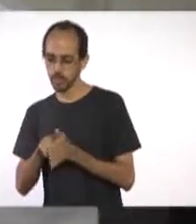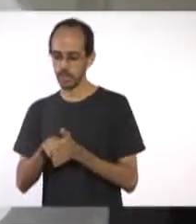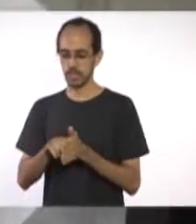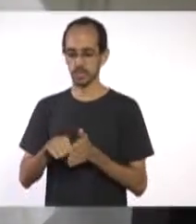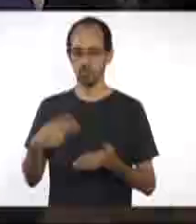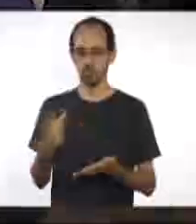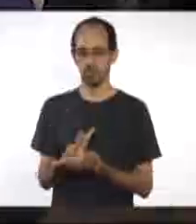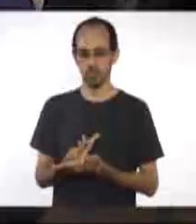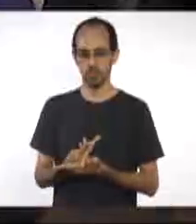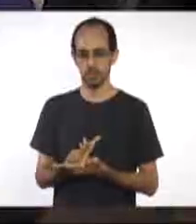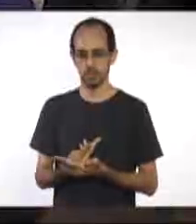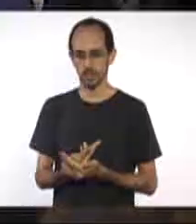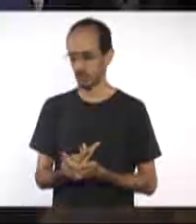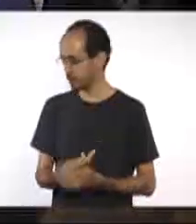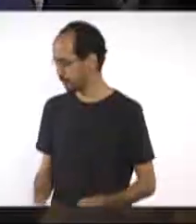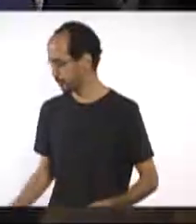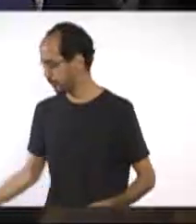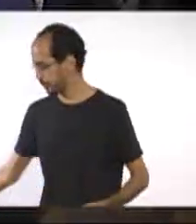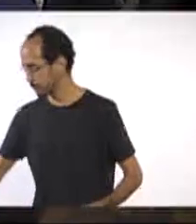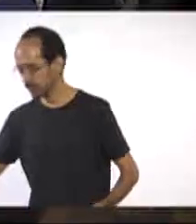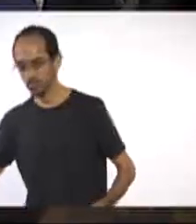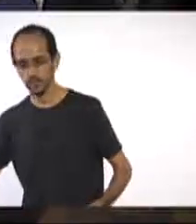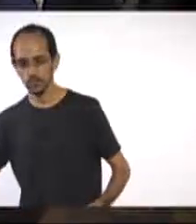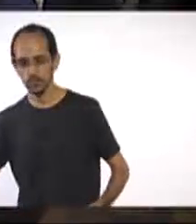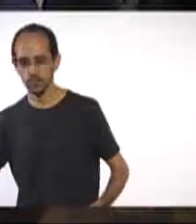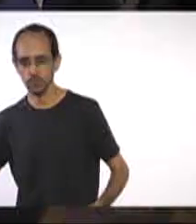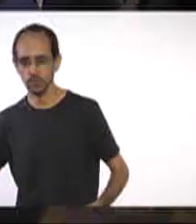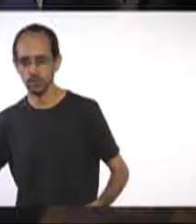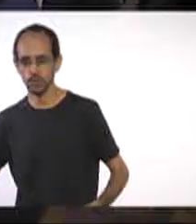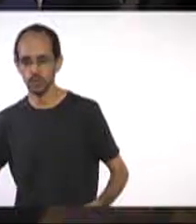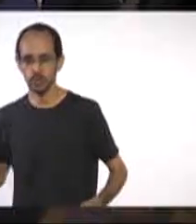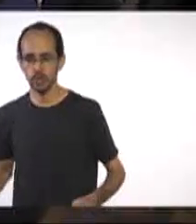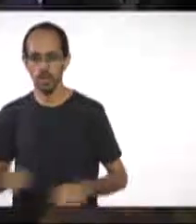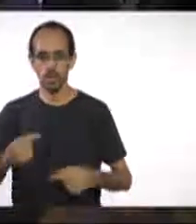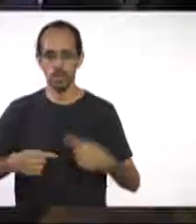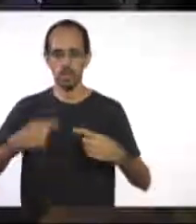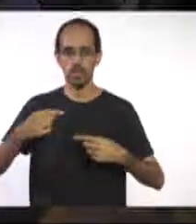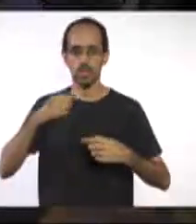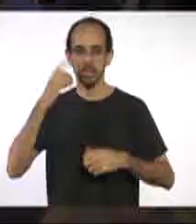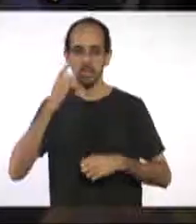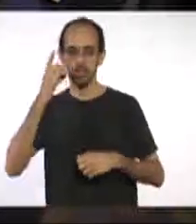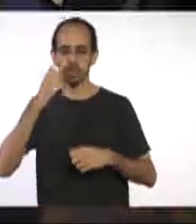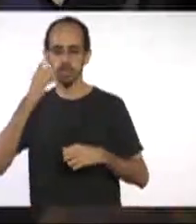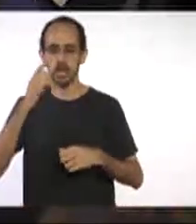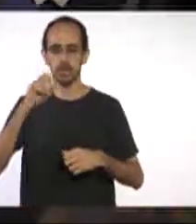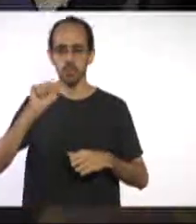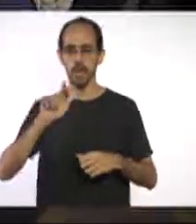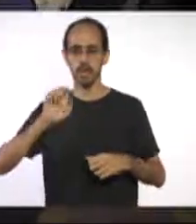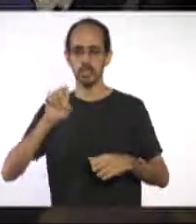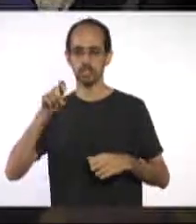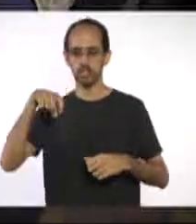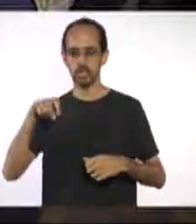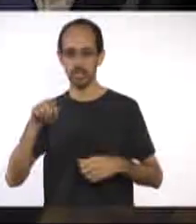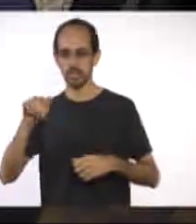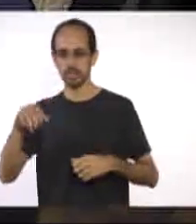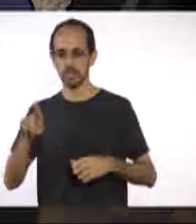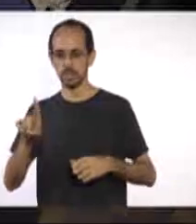Alexandre Knoploch. Boa tarde, presidente. Boa tarde aos demais membros e a todos os deputados